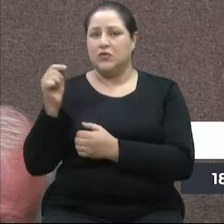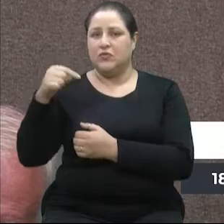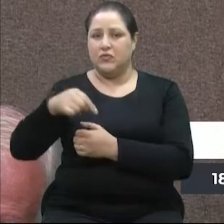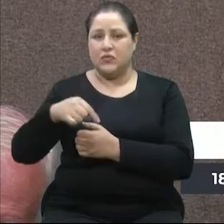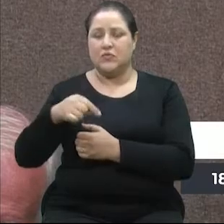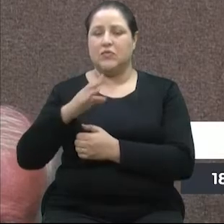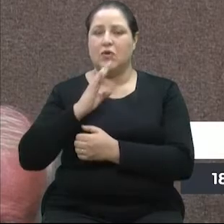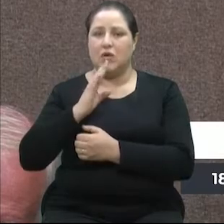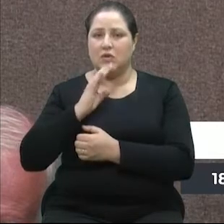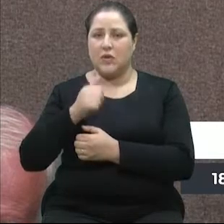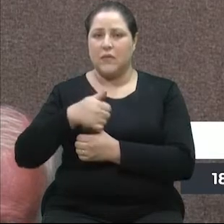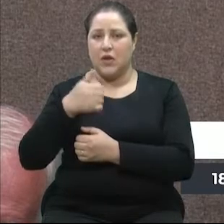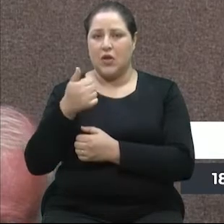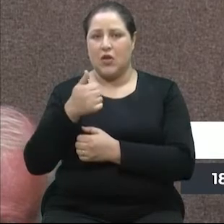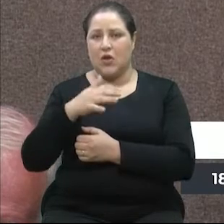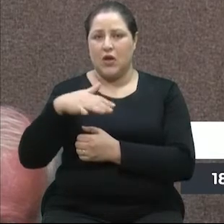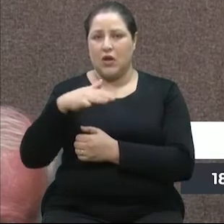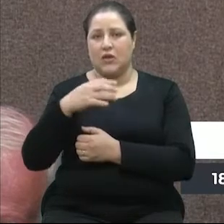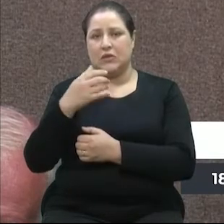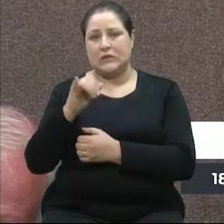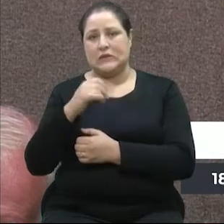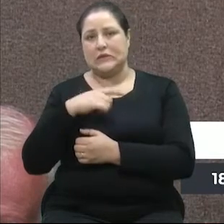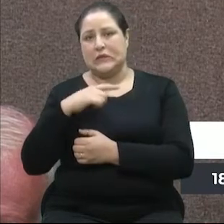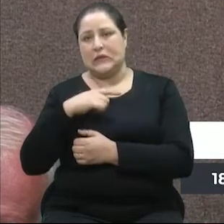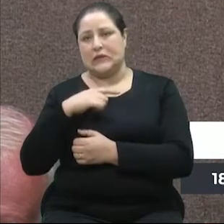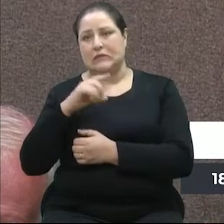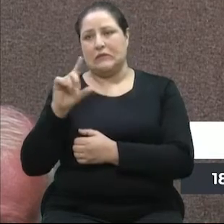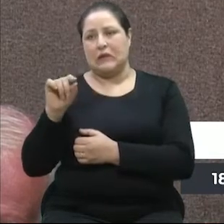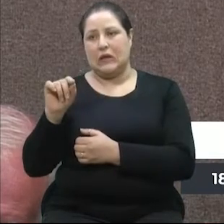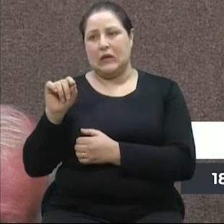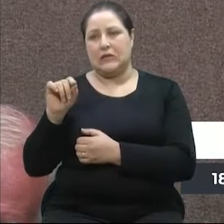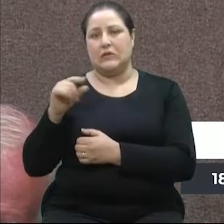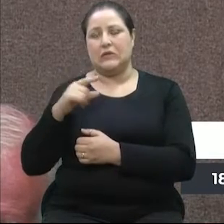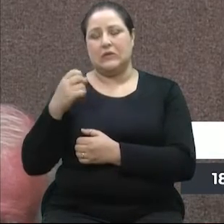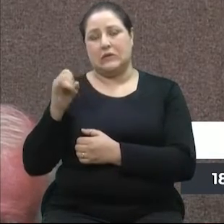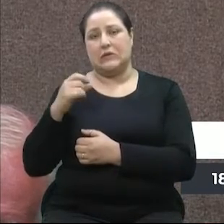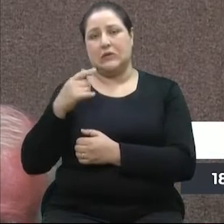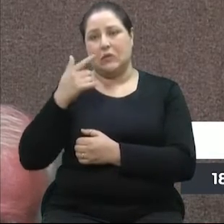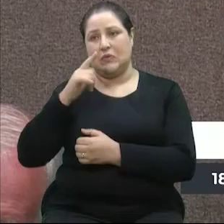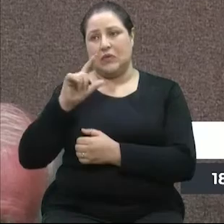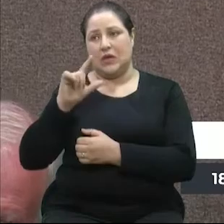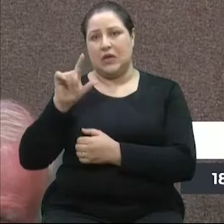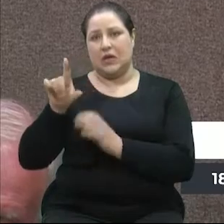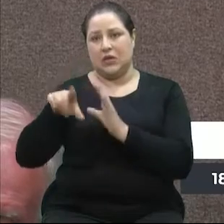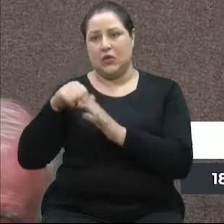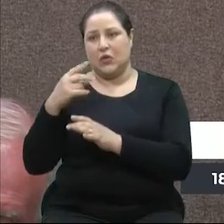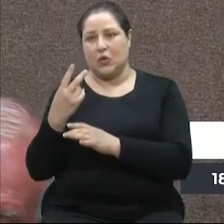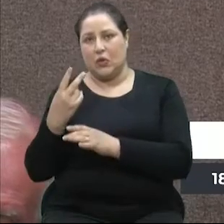esse setor. E se de 10 tiver dois que admiram esse segmento,